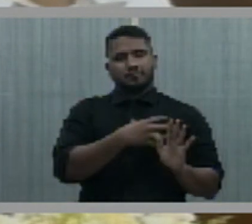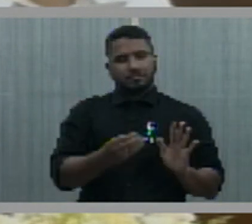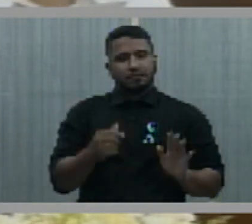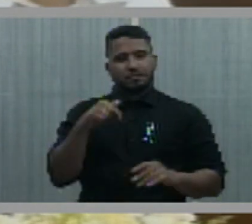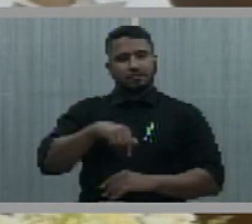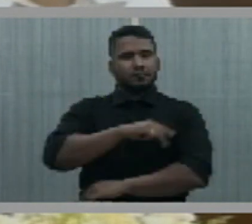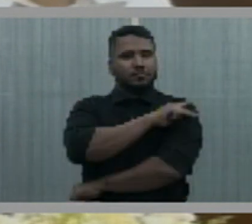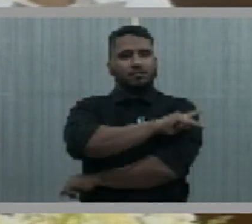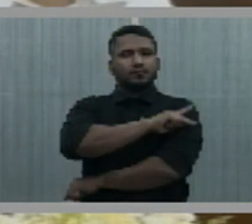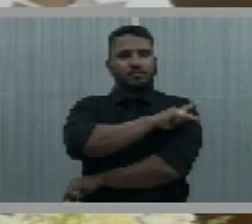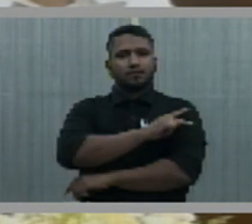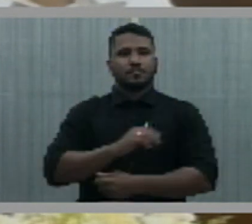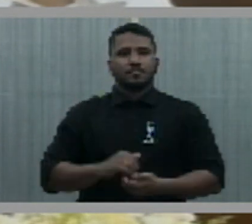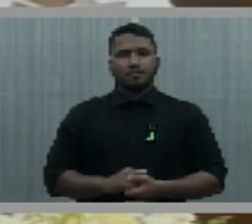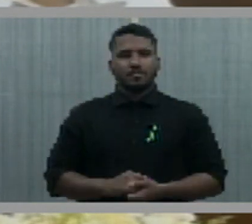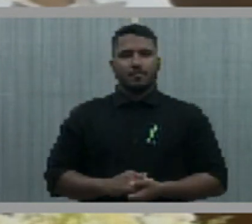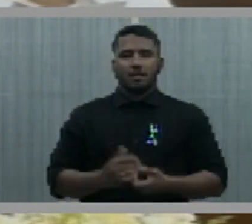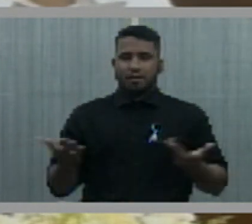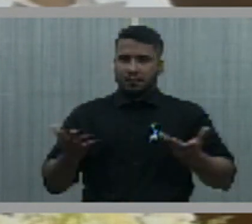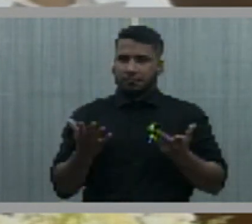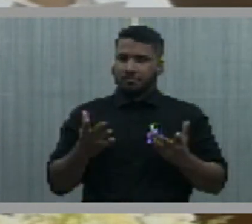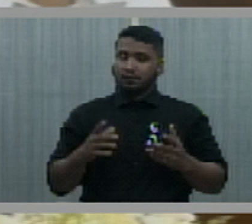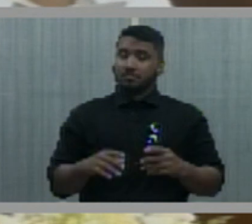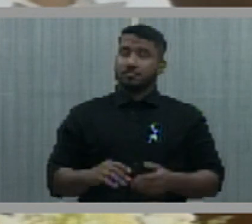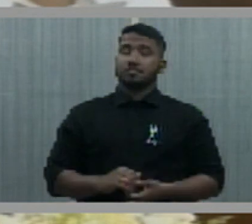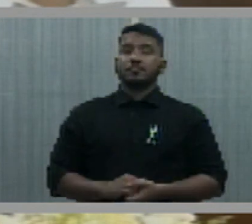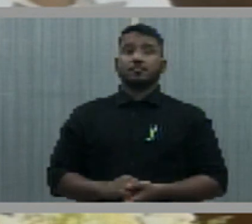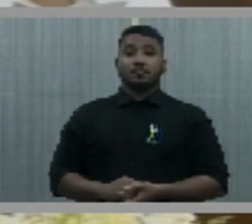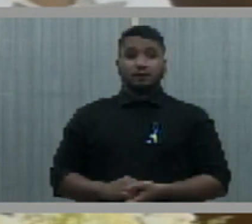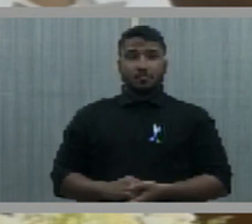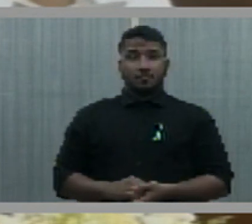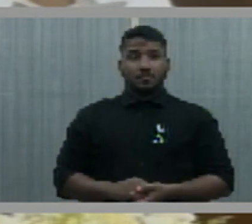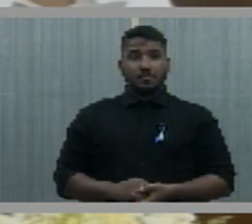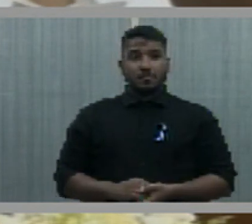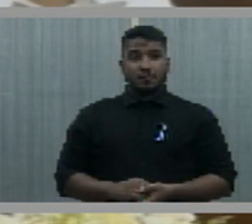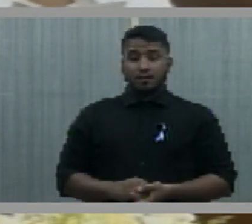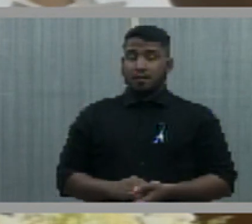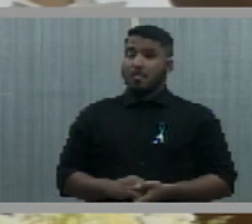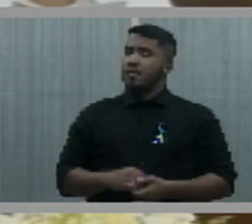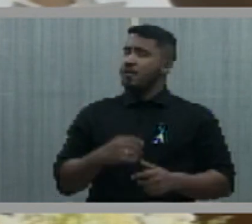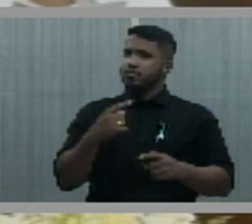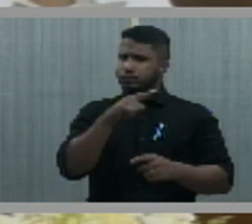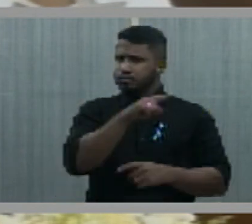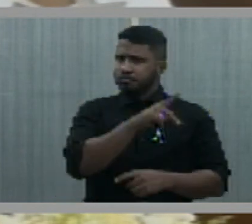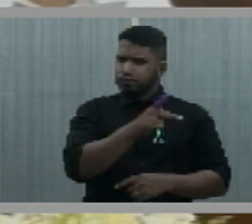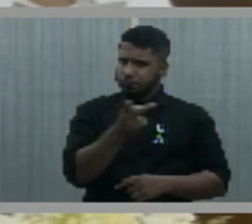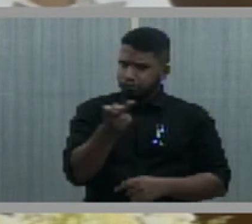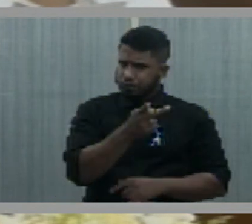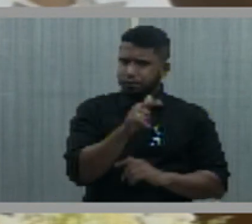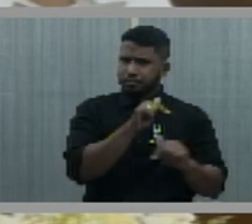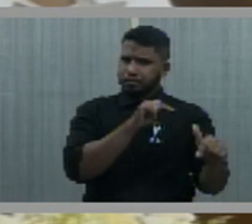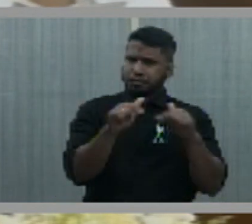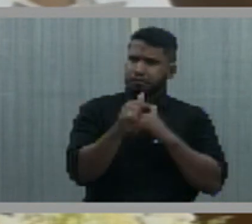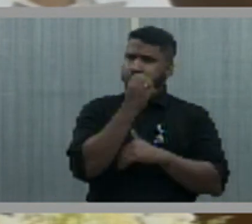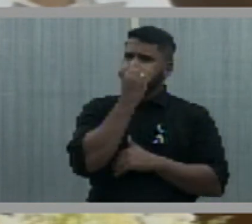os mais novos filhos do Piauí, em reconhecimento aos relevantes serviços